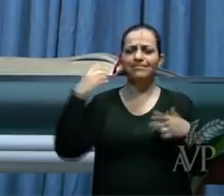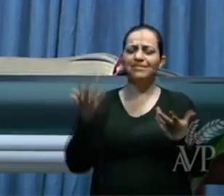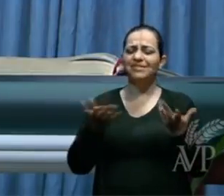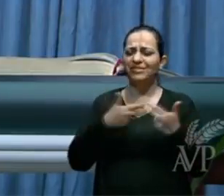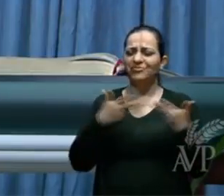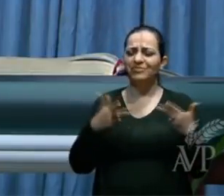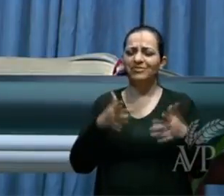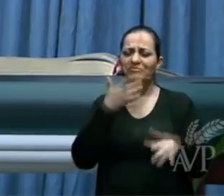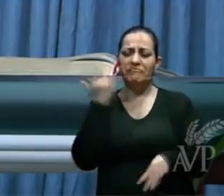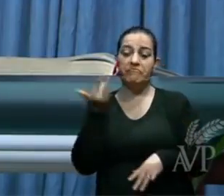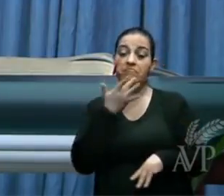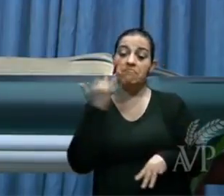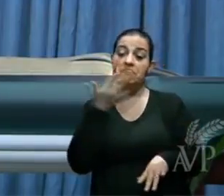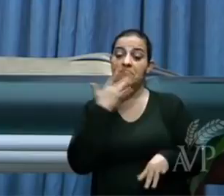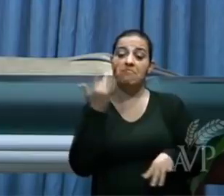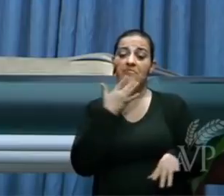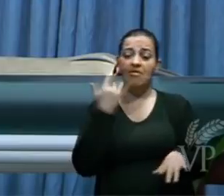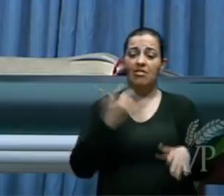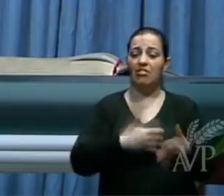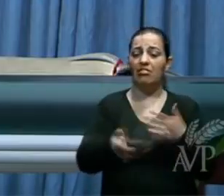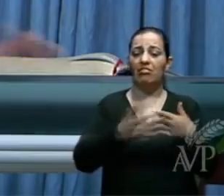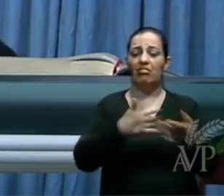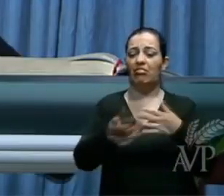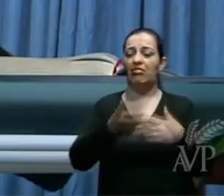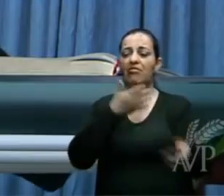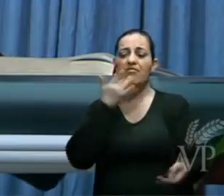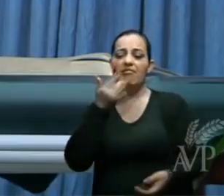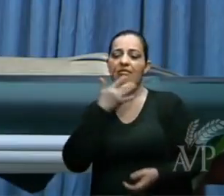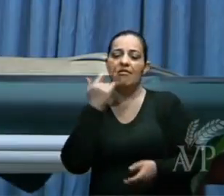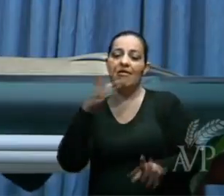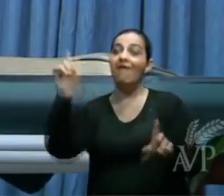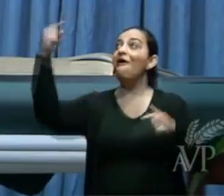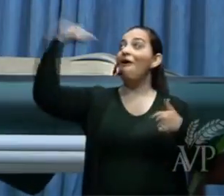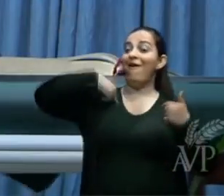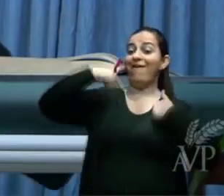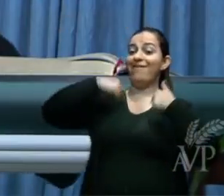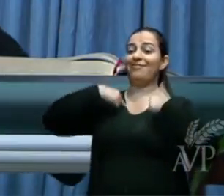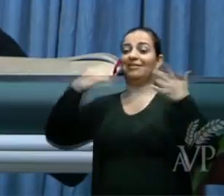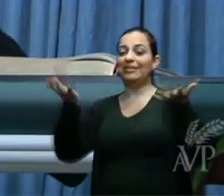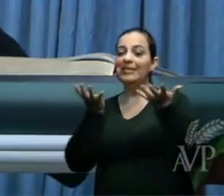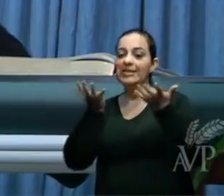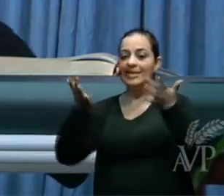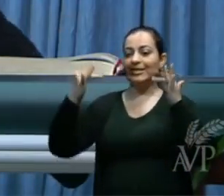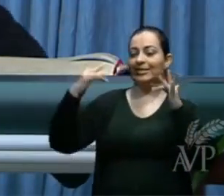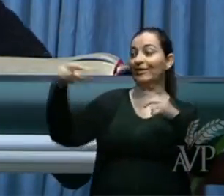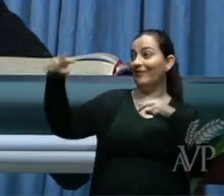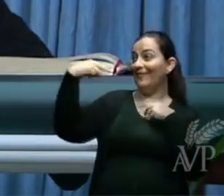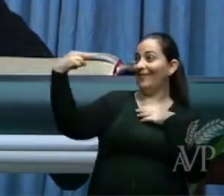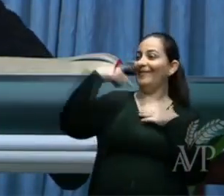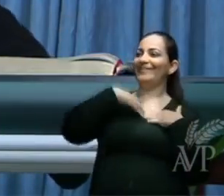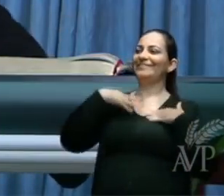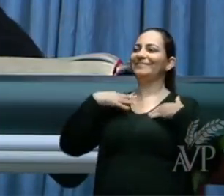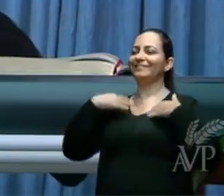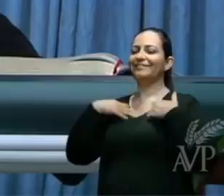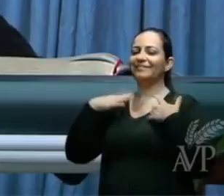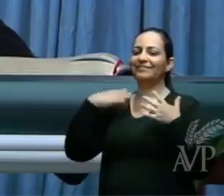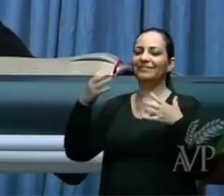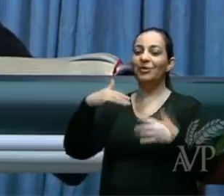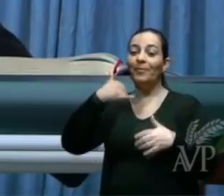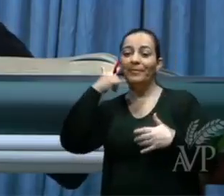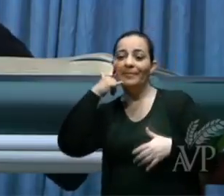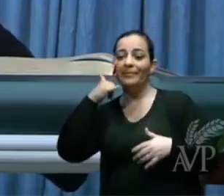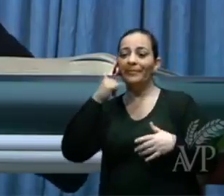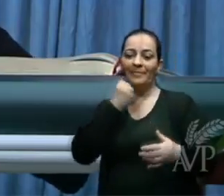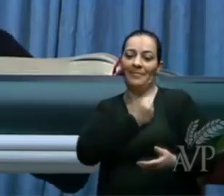essa coisa muito fácil cascalho então aqui ó olha pra mim pega meu celular